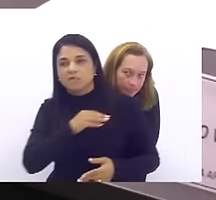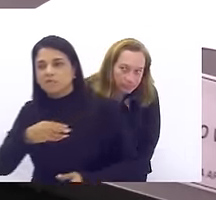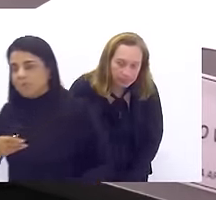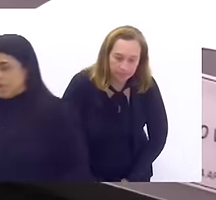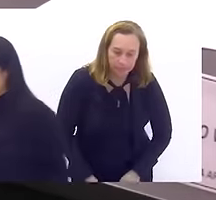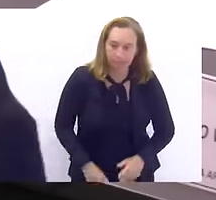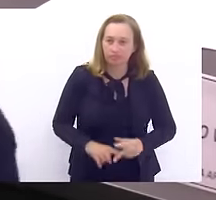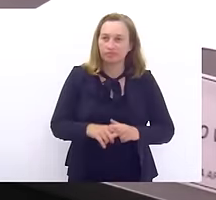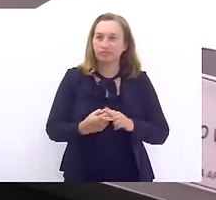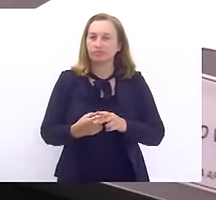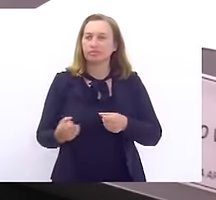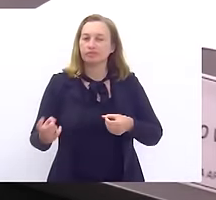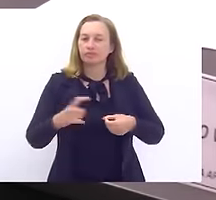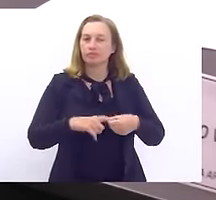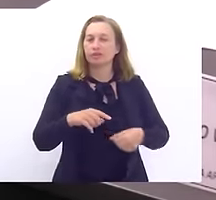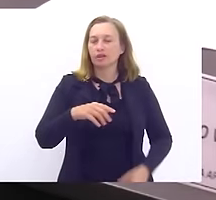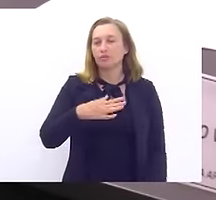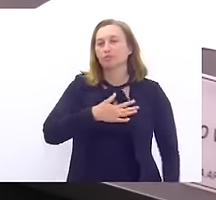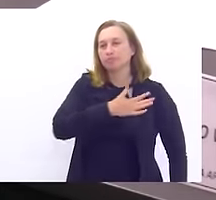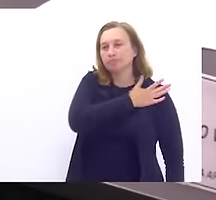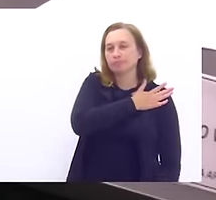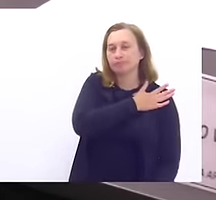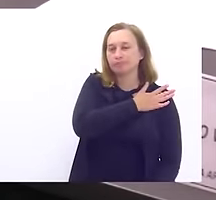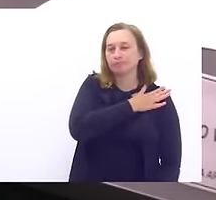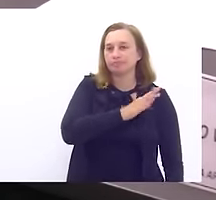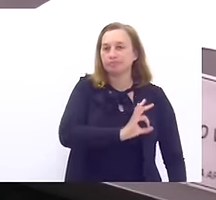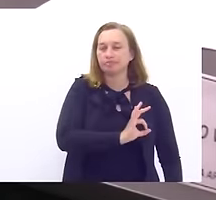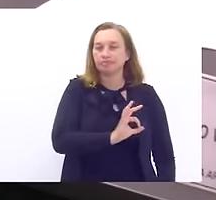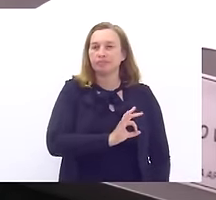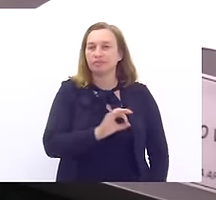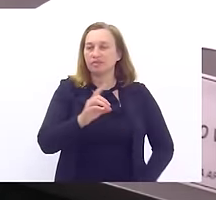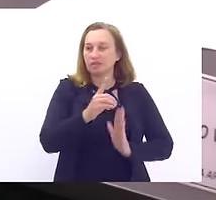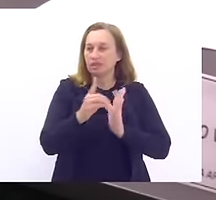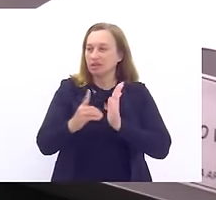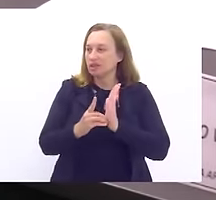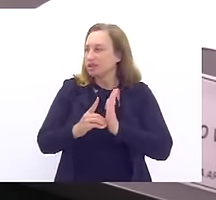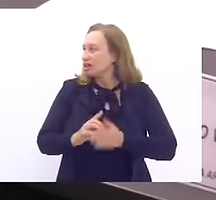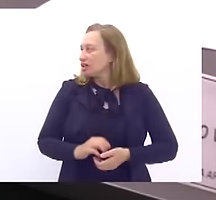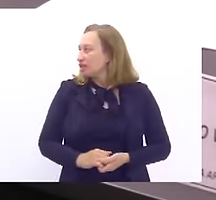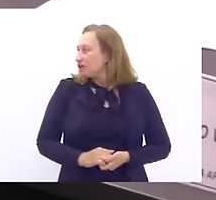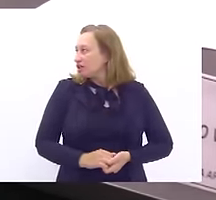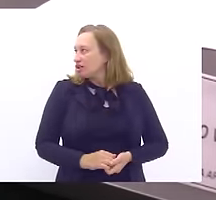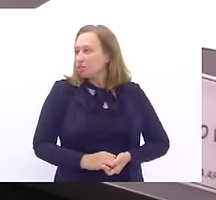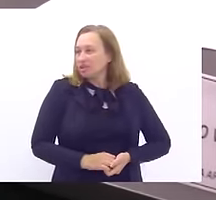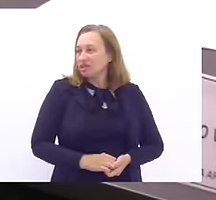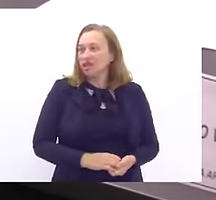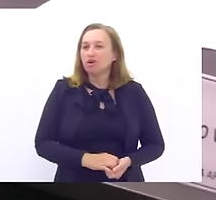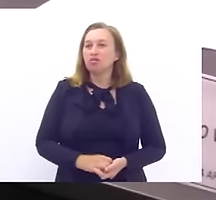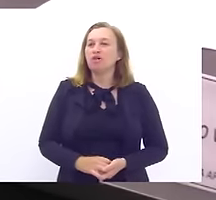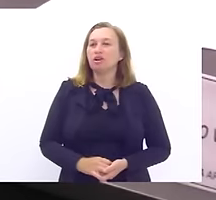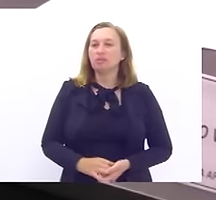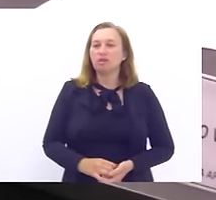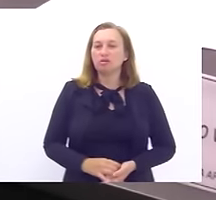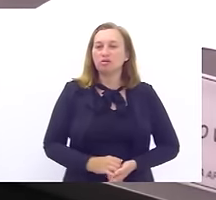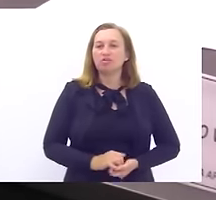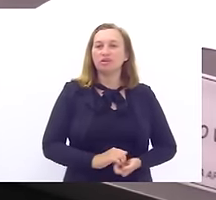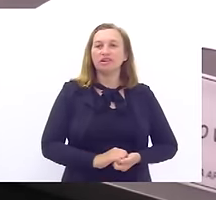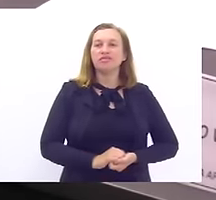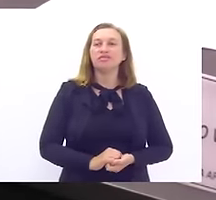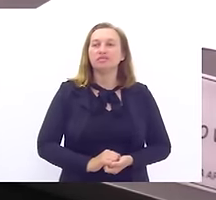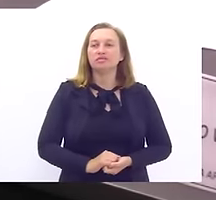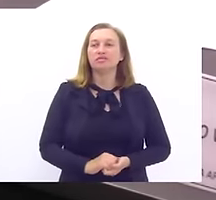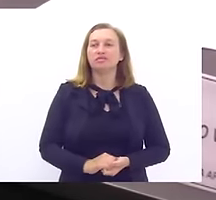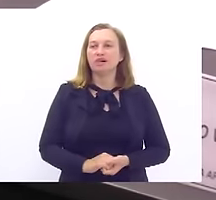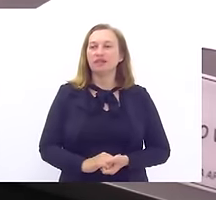podem atuar junto aos municípios mas se isso tirar o convênio aí a PM e o Detran acabam perdendo o agente do